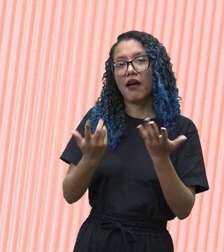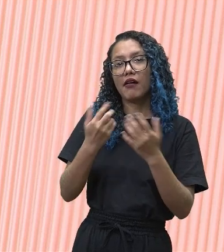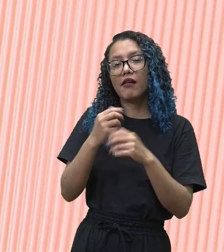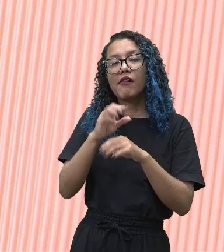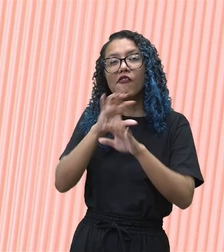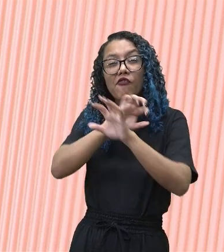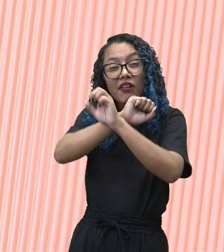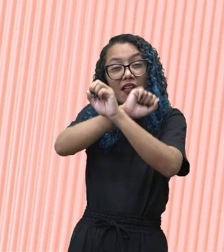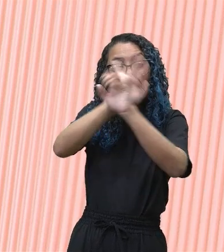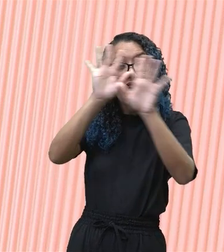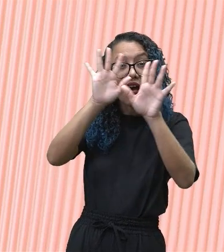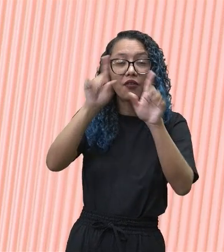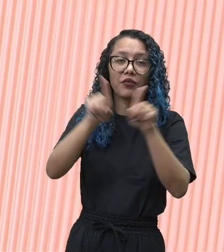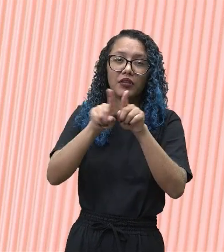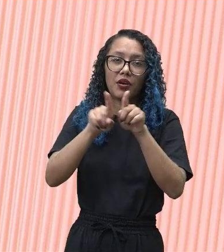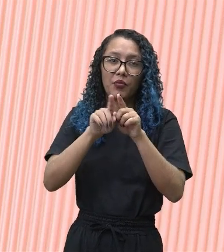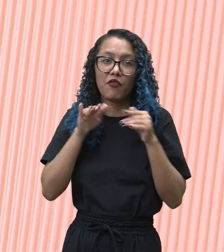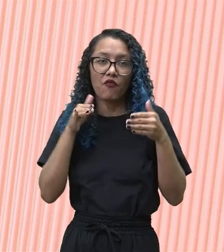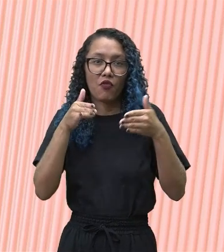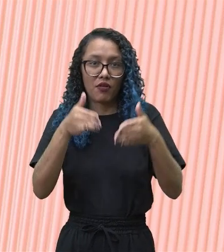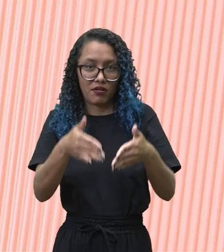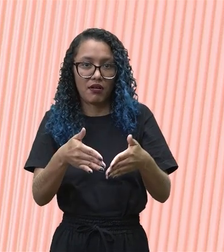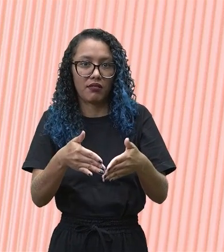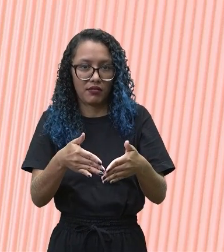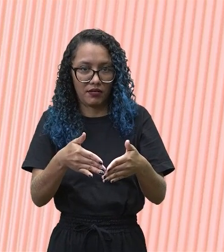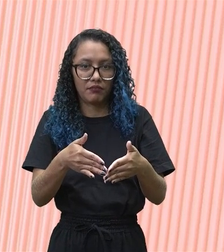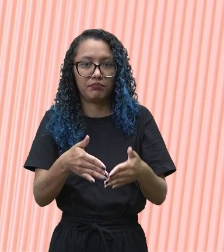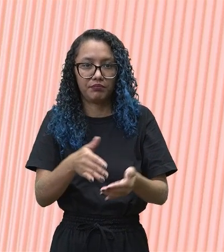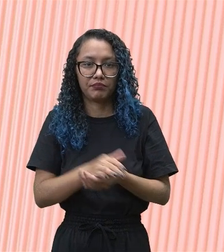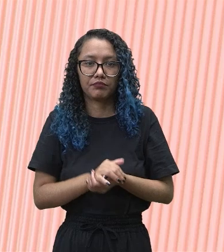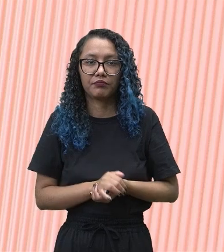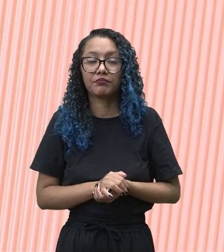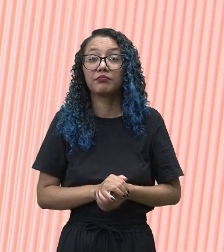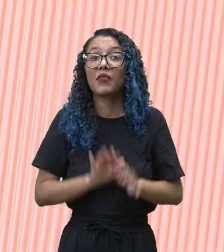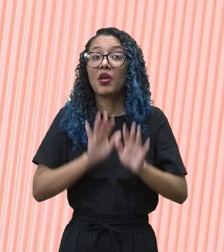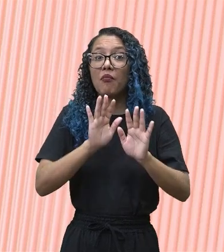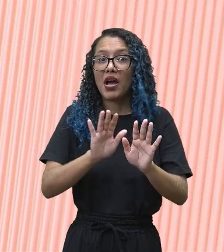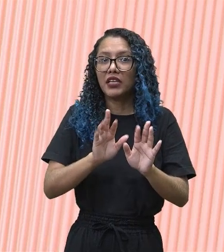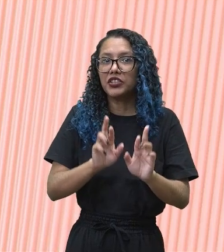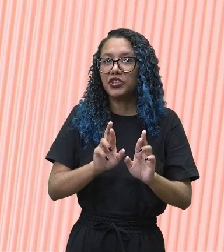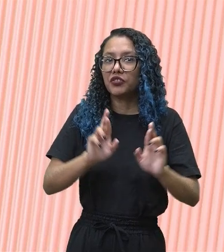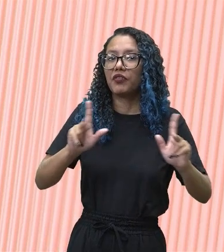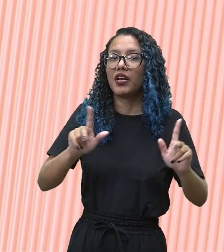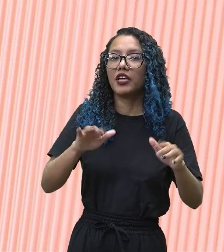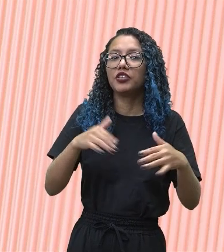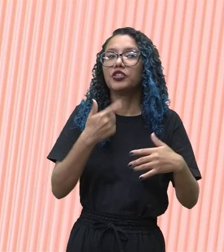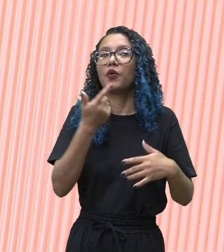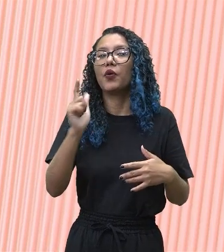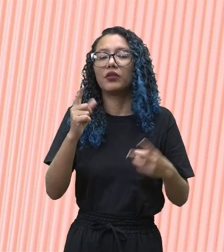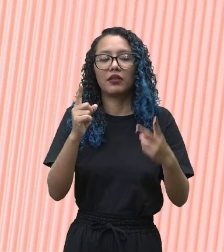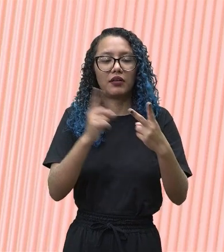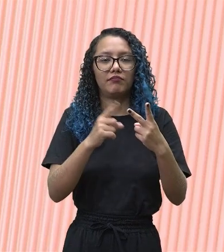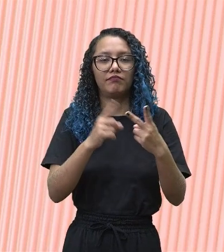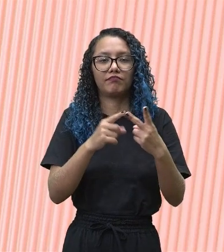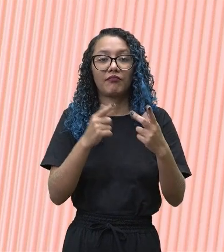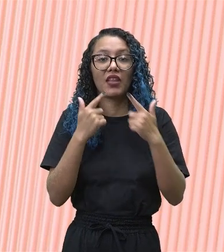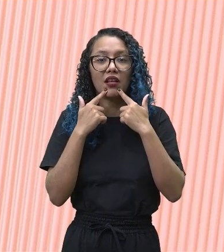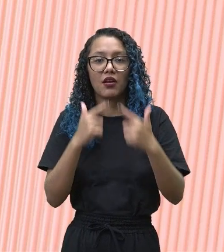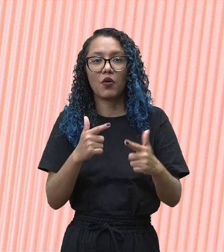de forma objetiva. Tudo bem? Em contrapartida, nós vamos ter linguagem